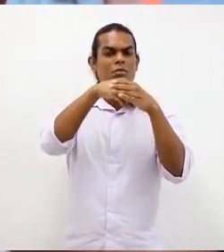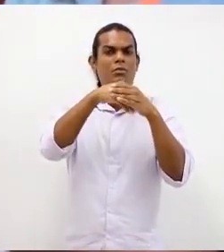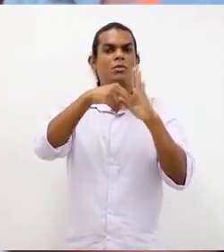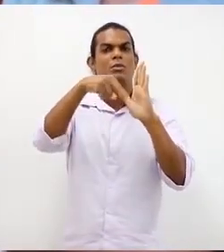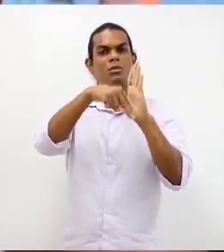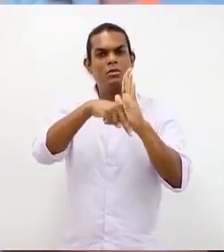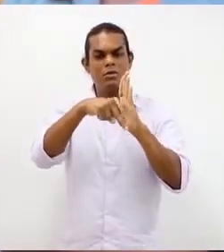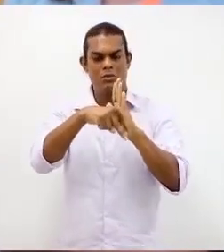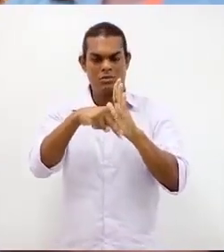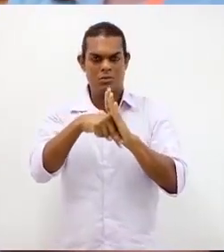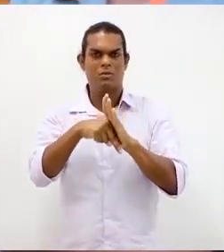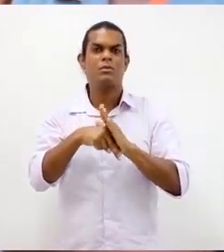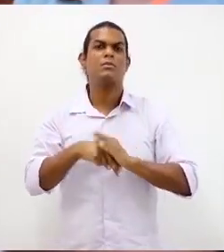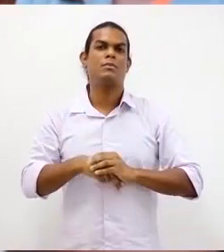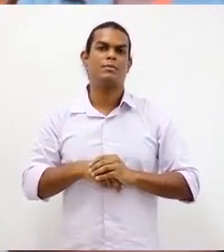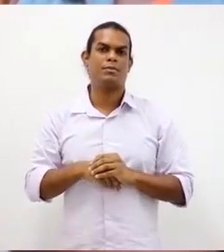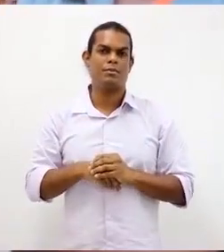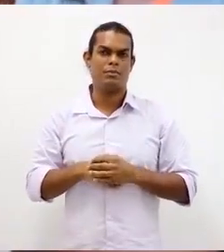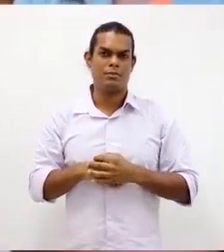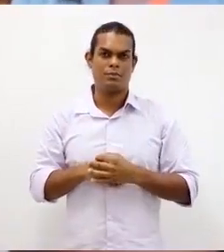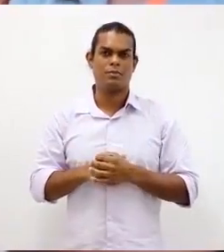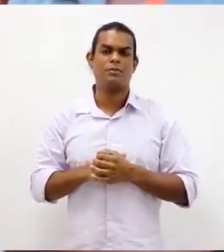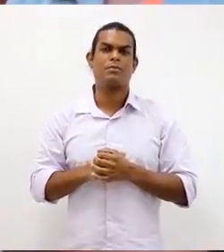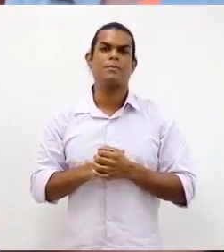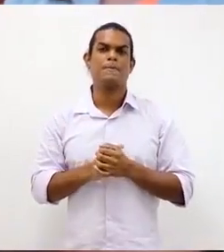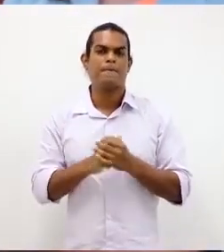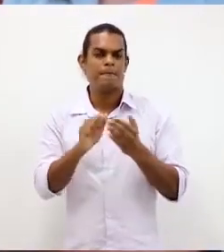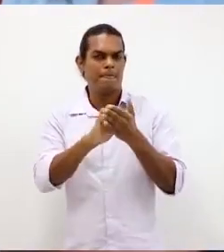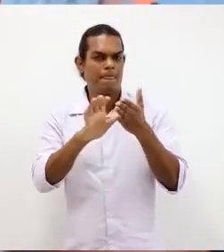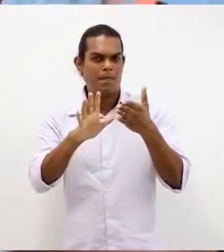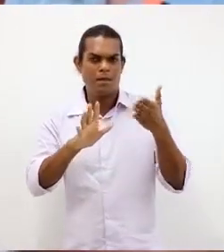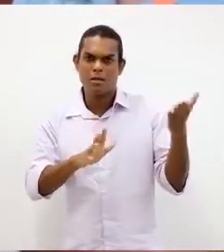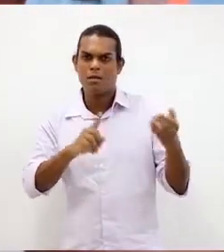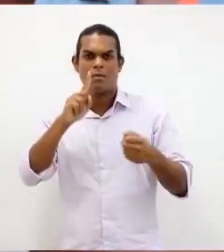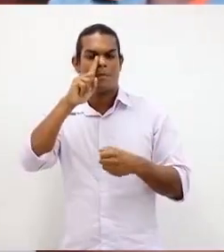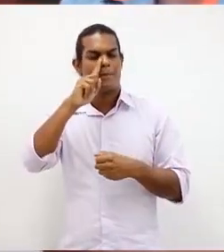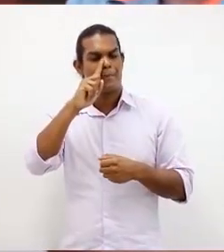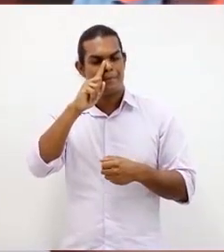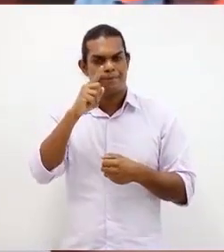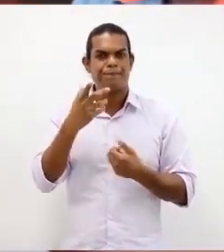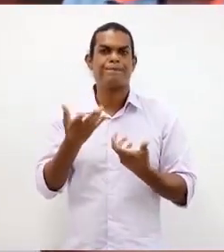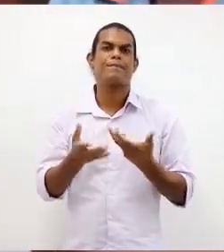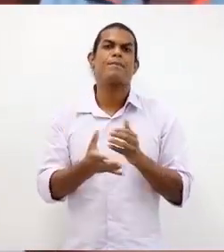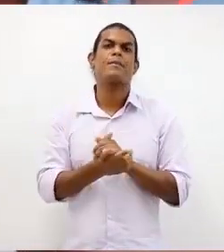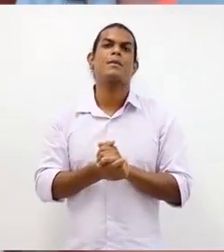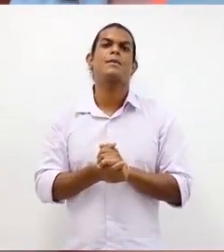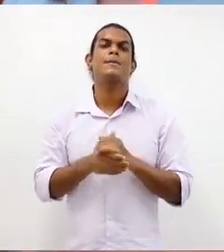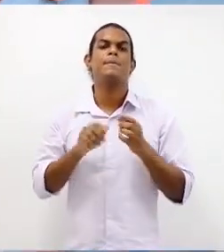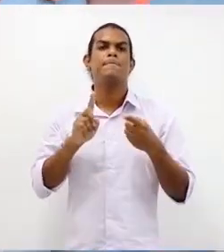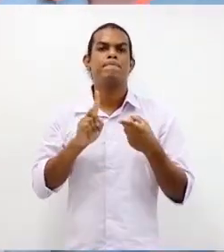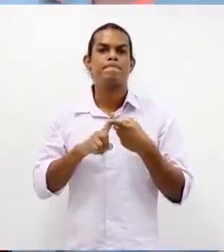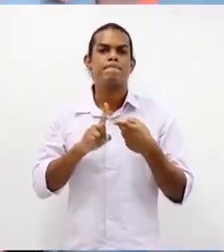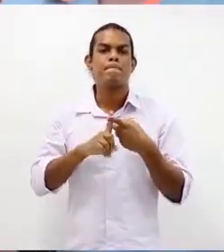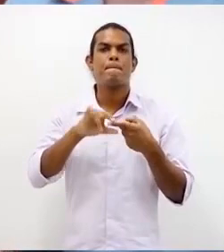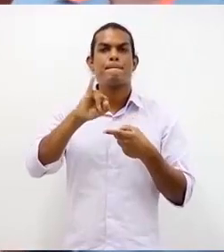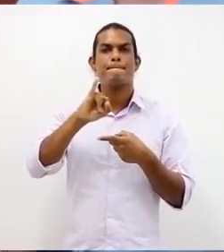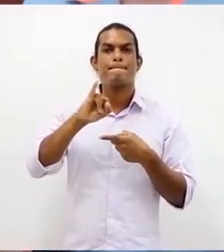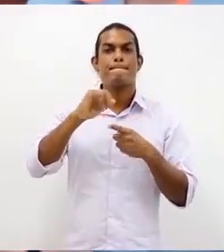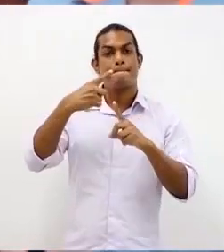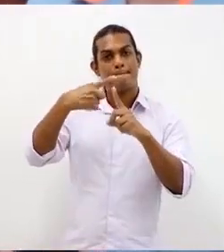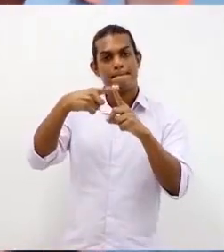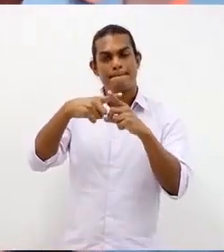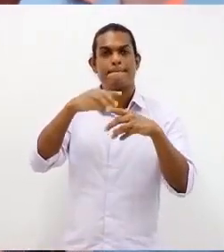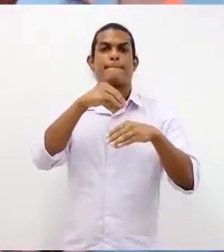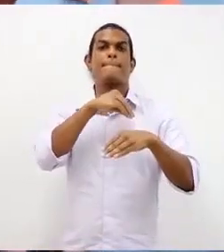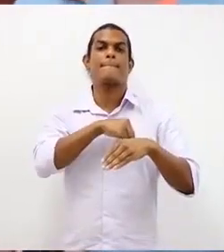15, número 16, vocês vão encontrar a questão das atividades de risco, de perigo e as atividades insalubres. Tá?